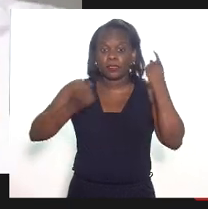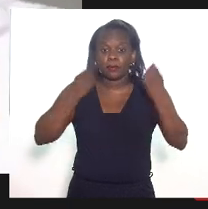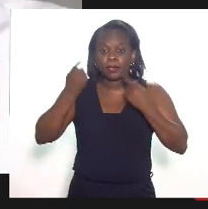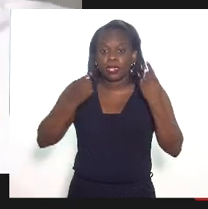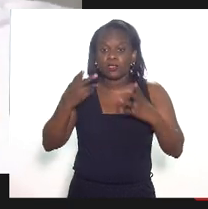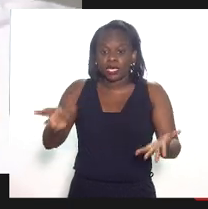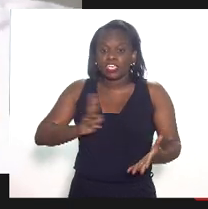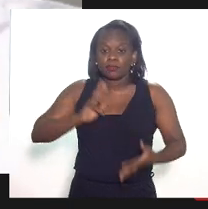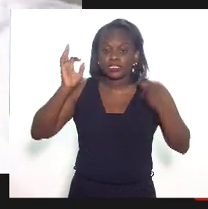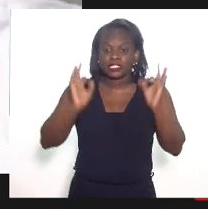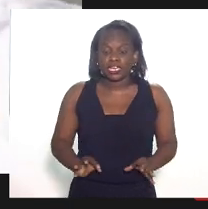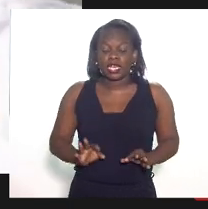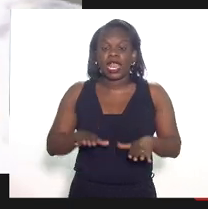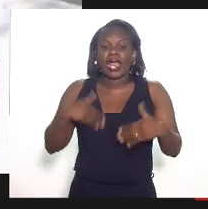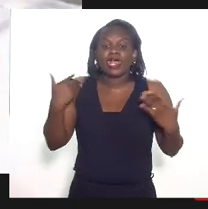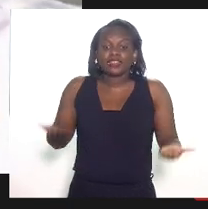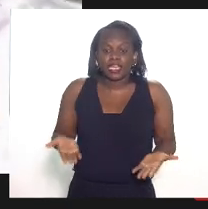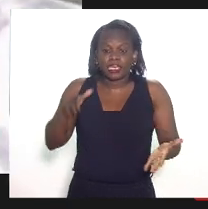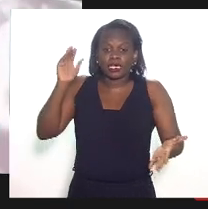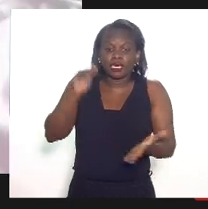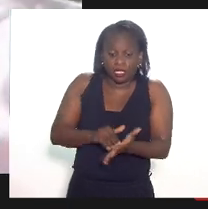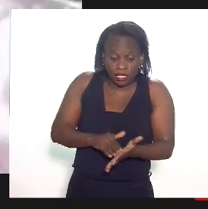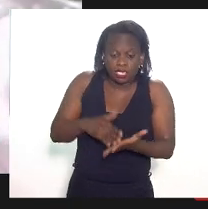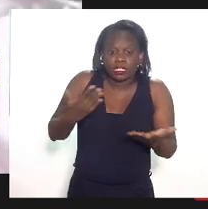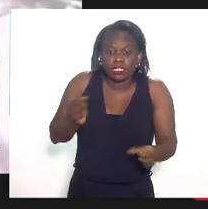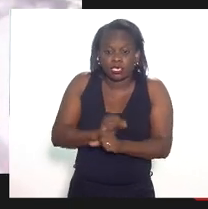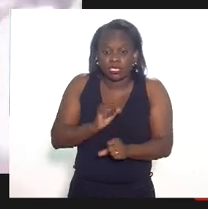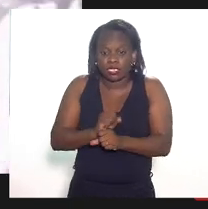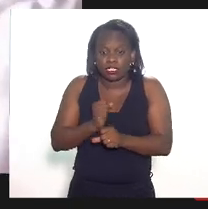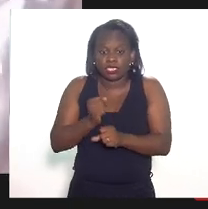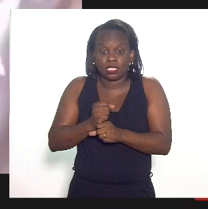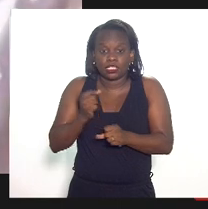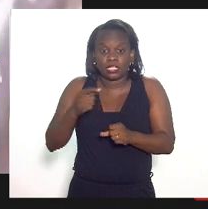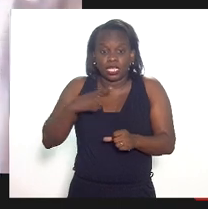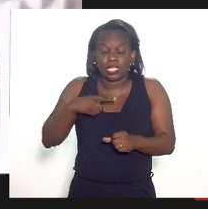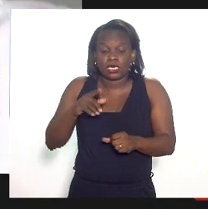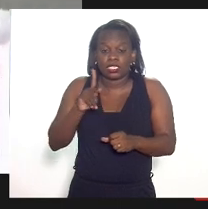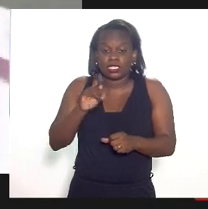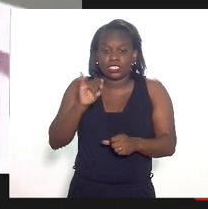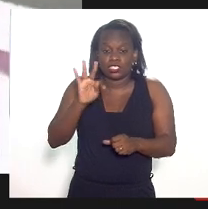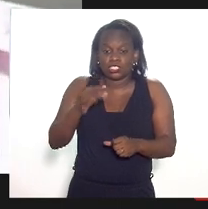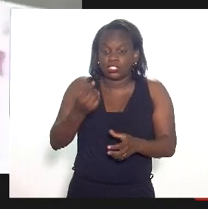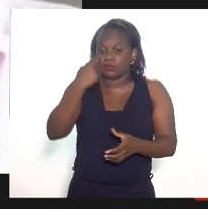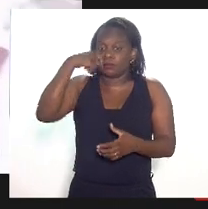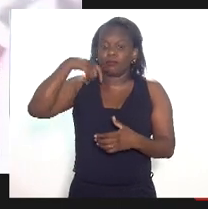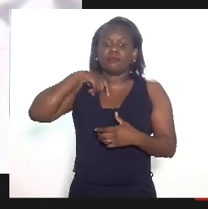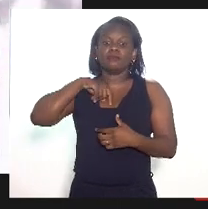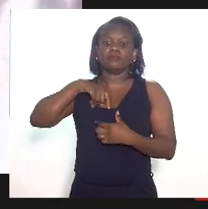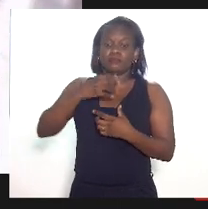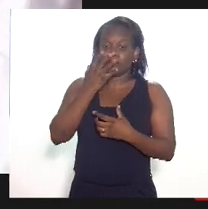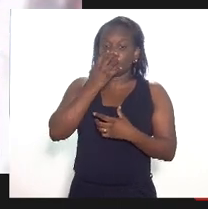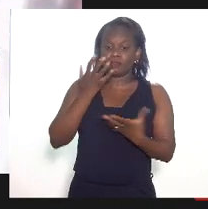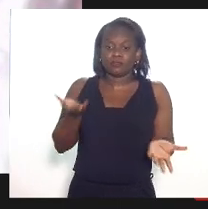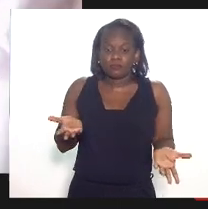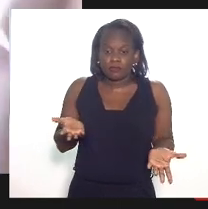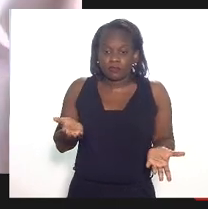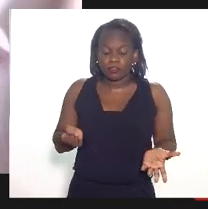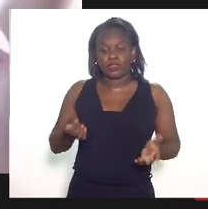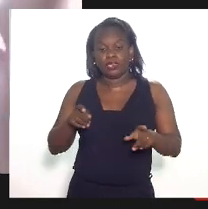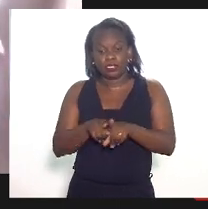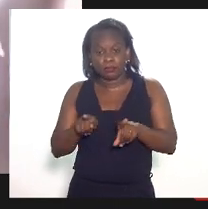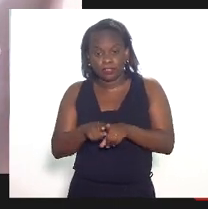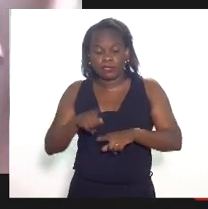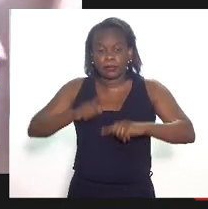resposta concreta. Até quando nós teremos os kits de intubação? Até quando